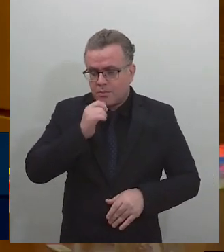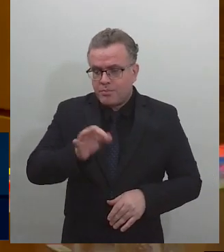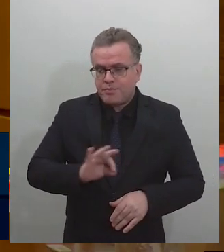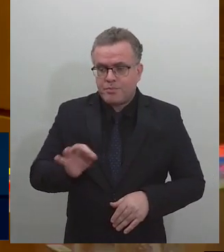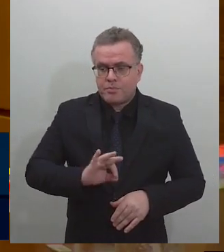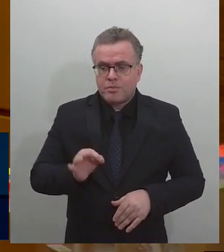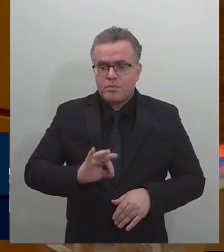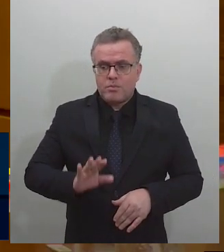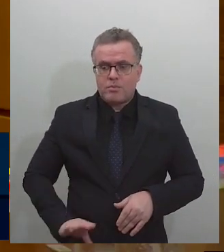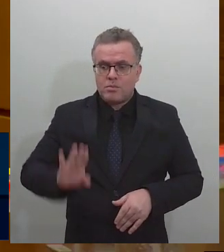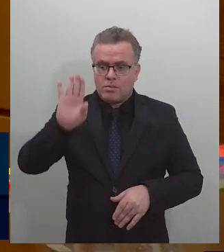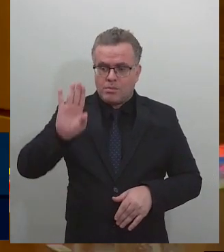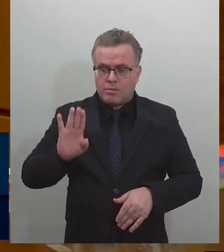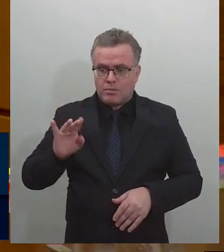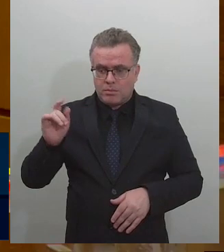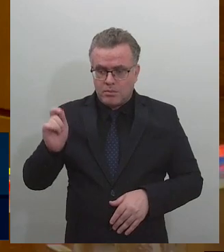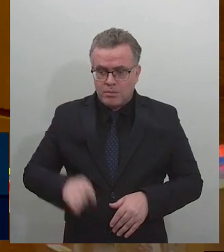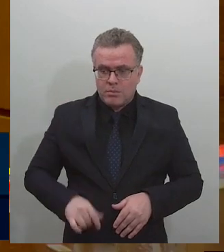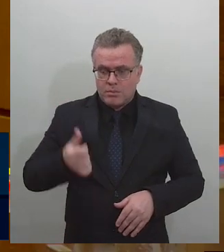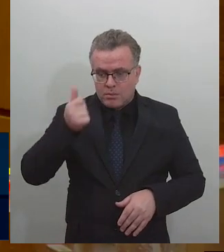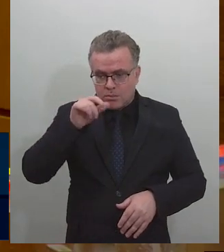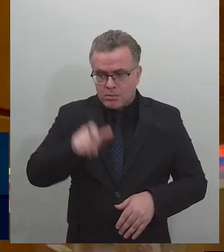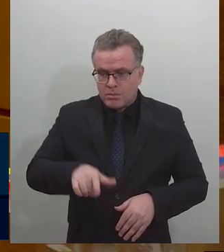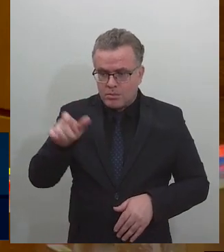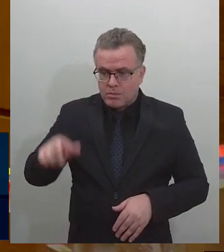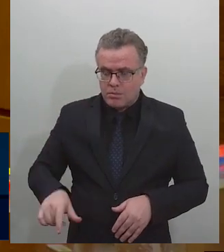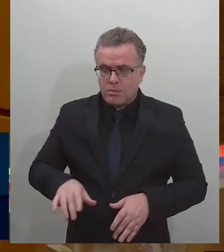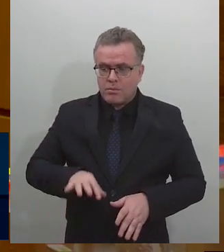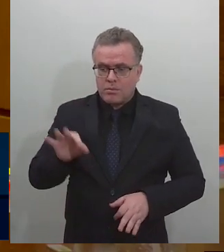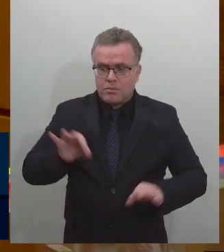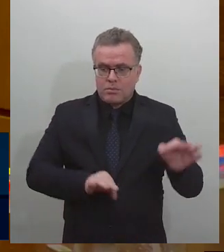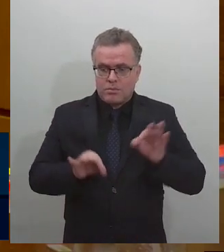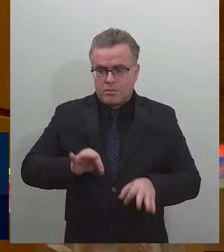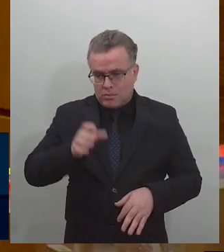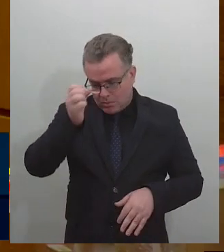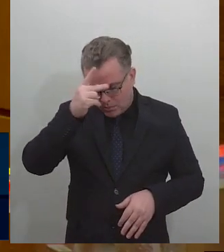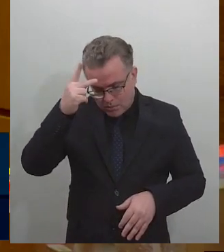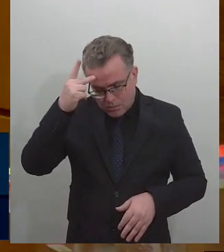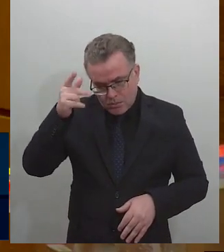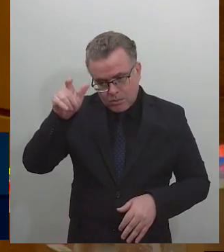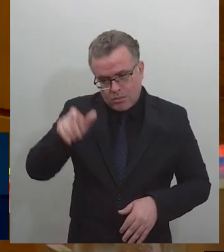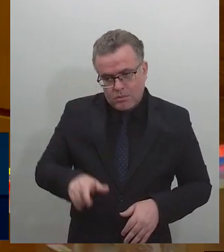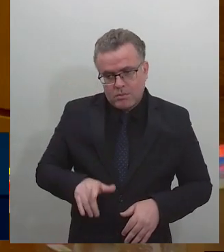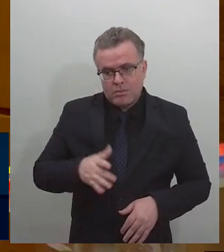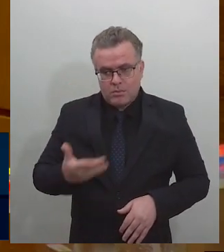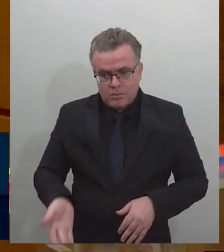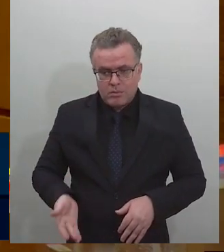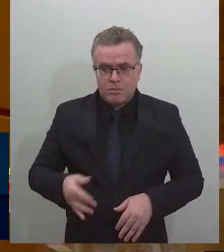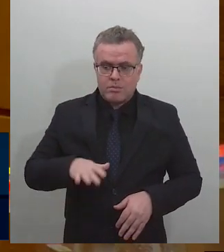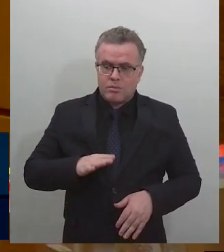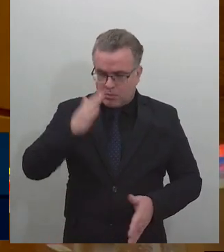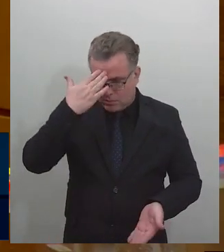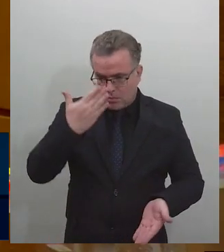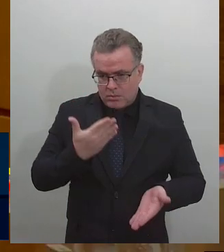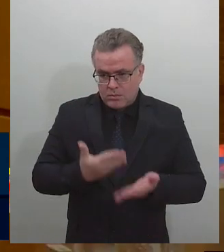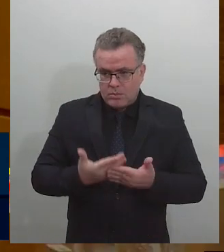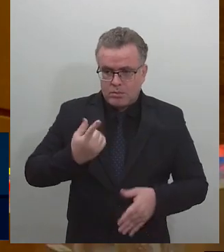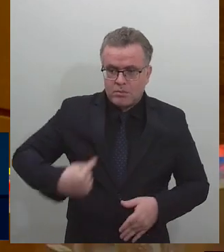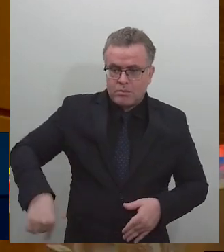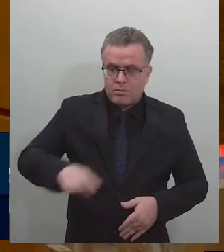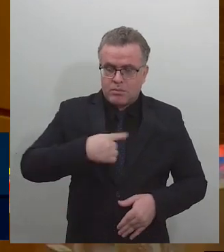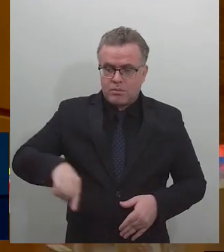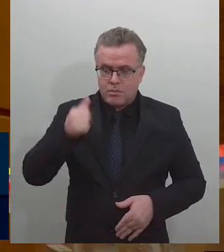mulher governando o nosso município, porque eu tenho certeza que nós mulheres, Áurea, a gente tem